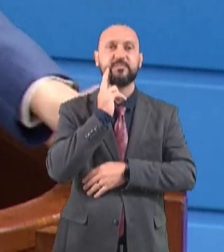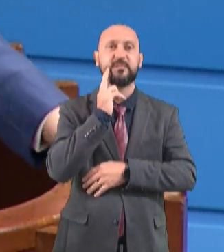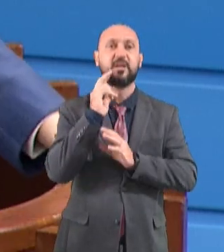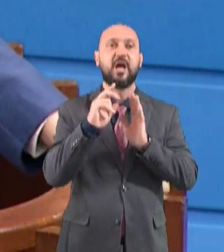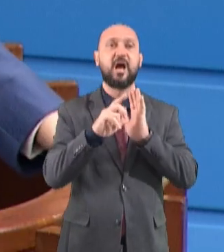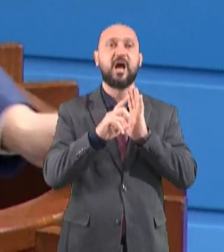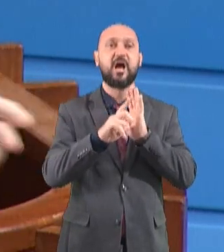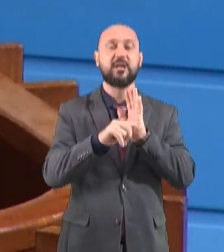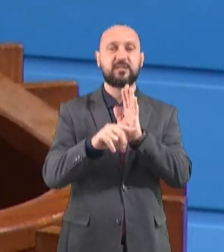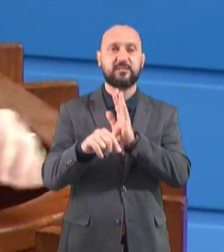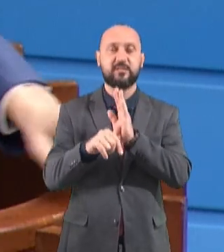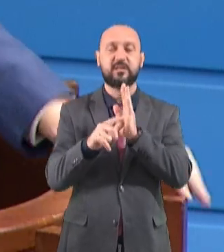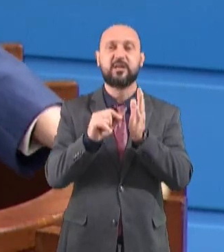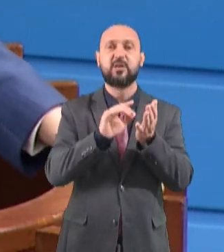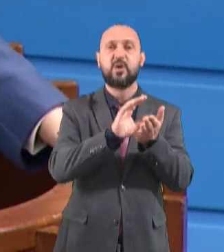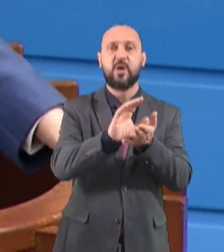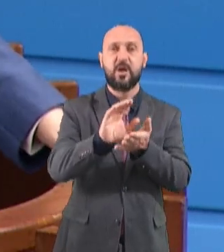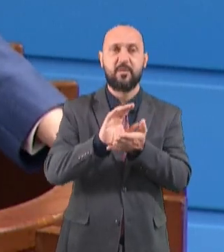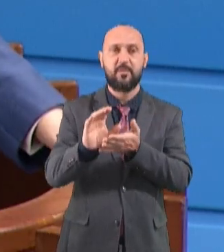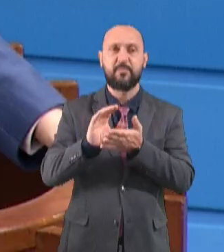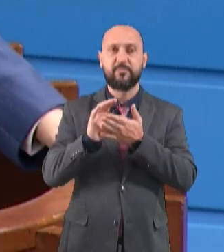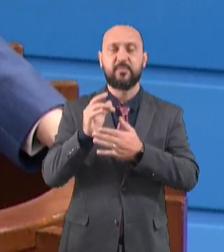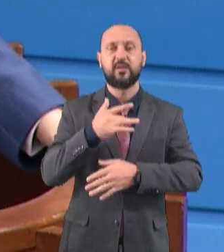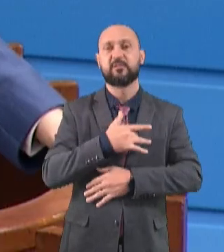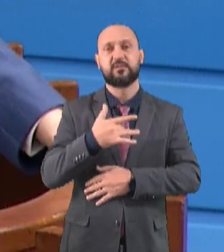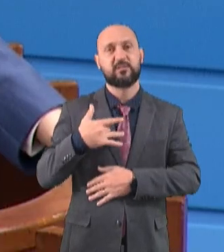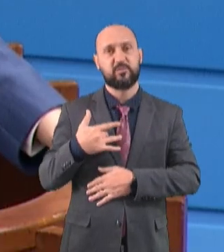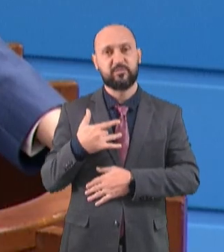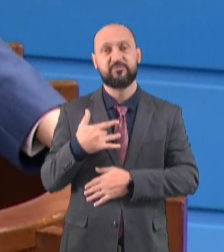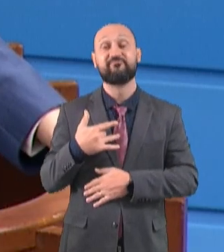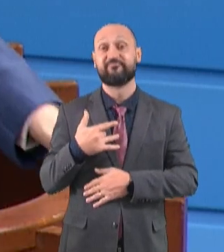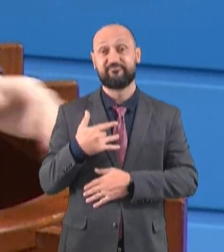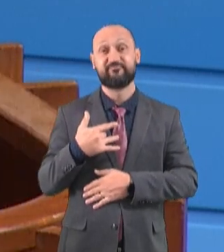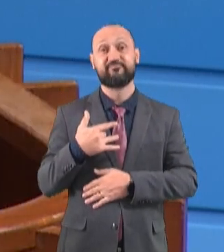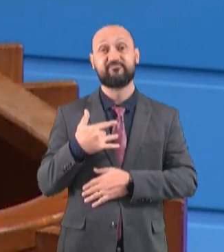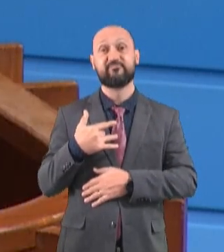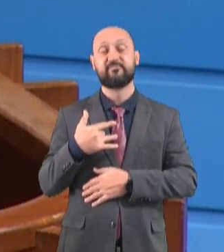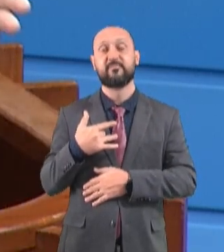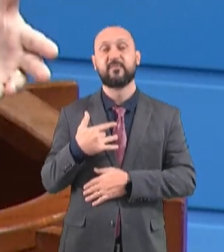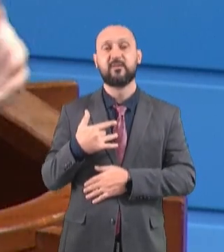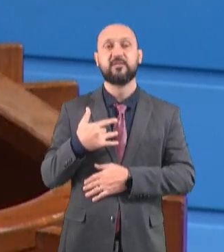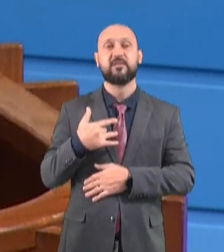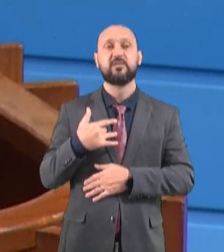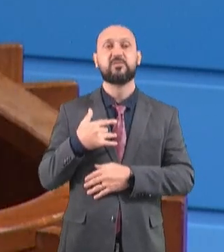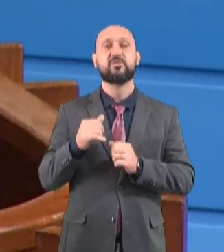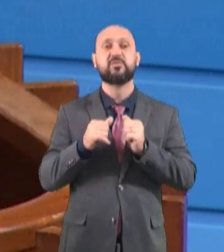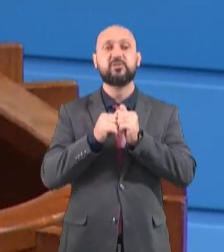em atraso nos repasses da saúde. Isso é